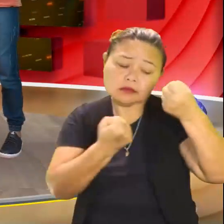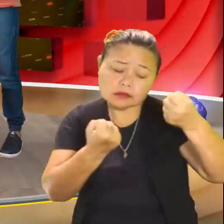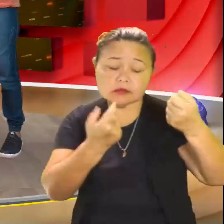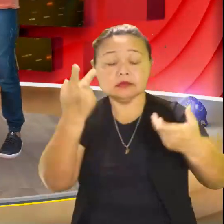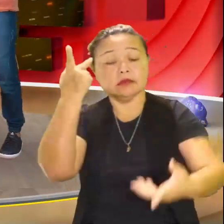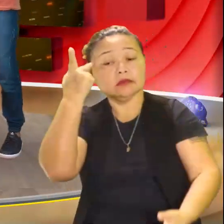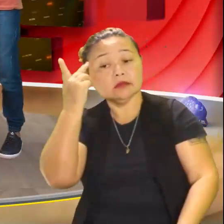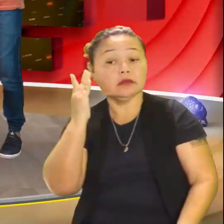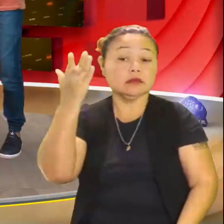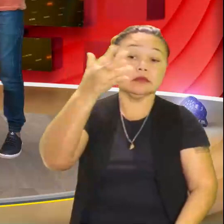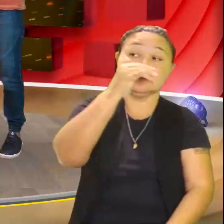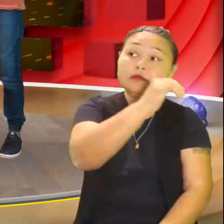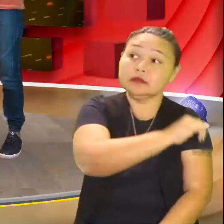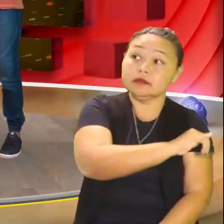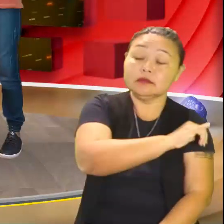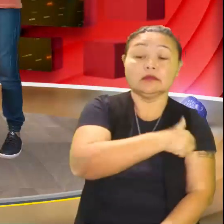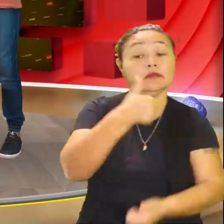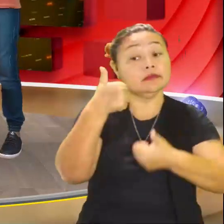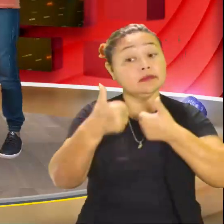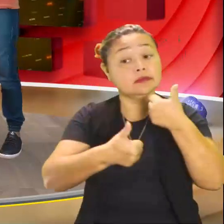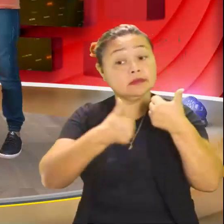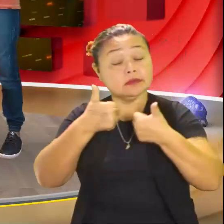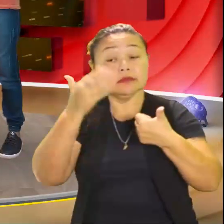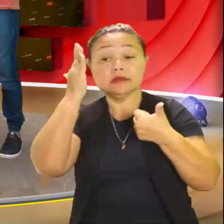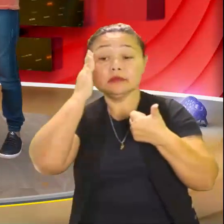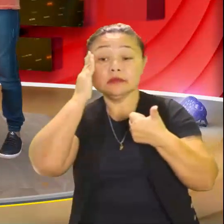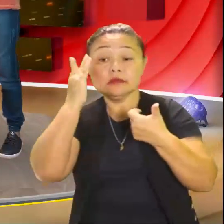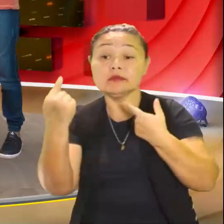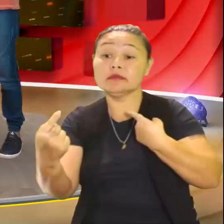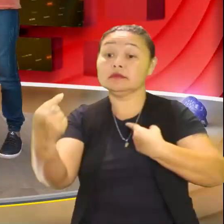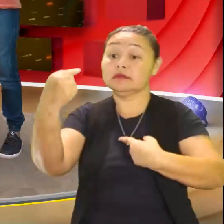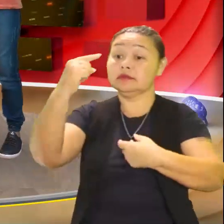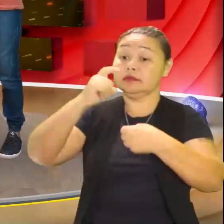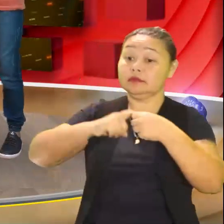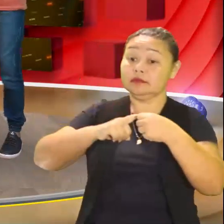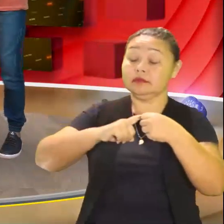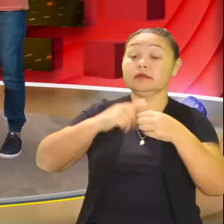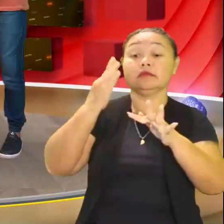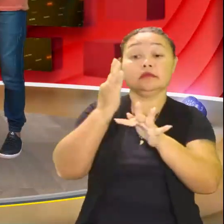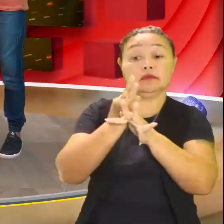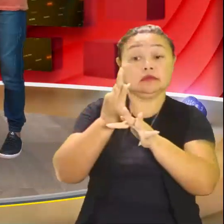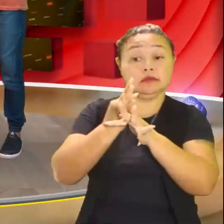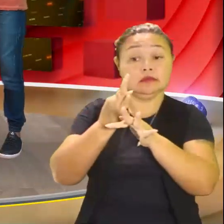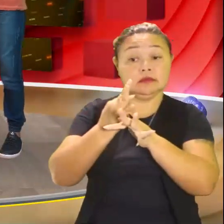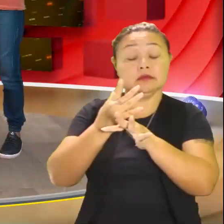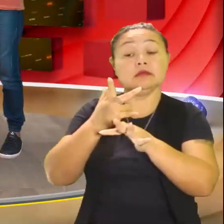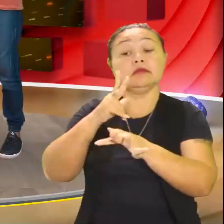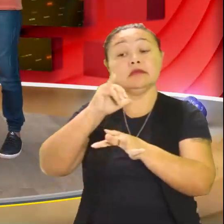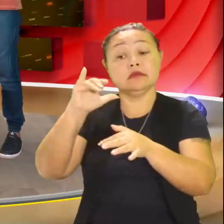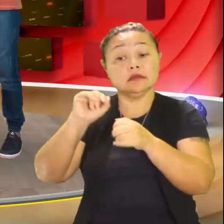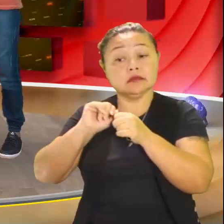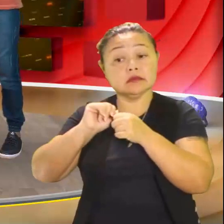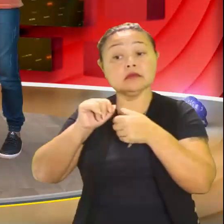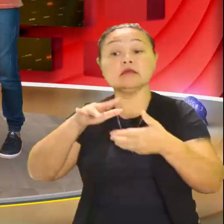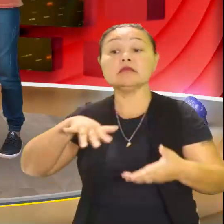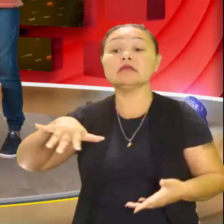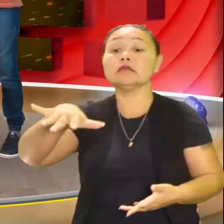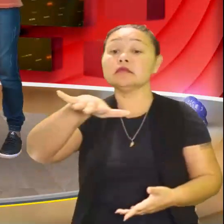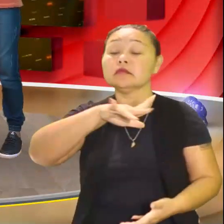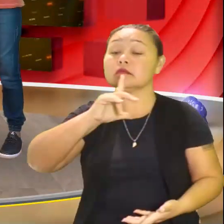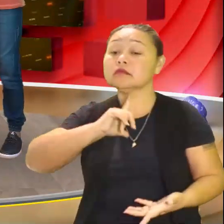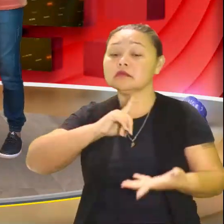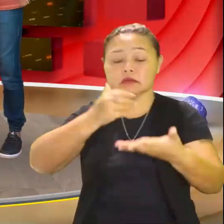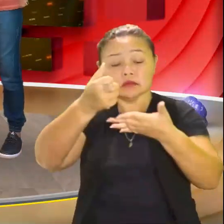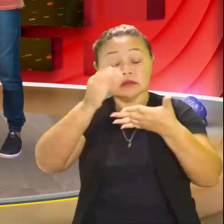saiu de São Paulo e foi para o Rio. Beleza, você já sabe que está voltando. Na física, ele vai te dar uma situação que tu